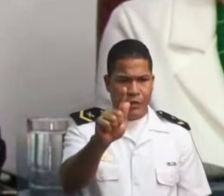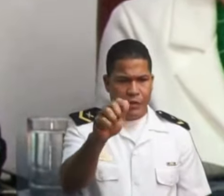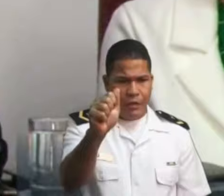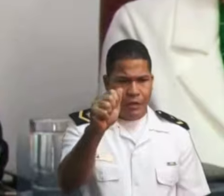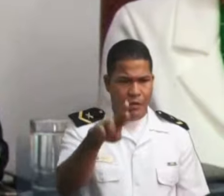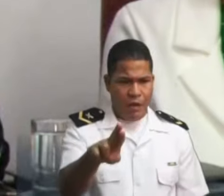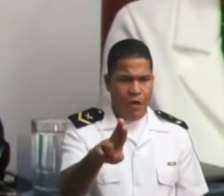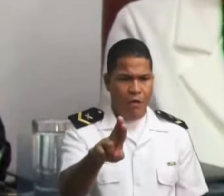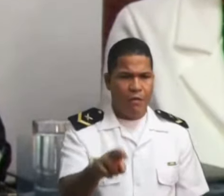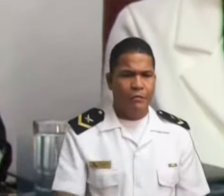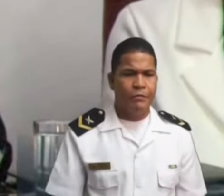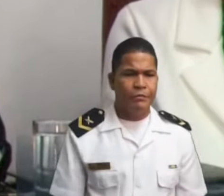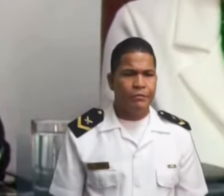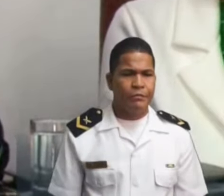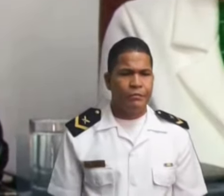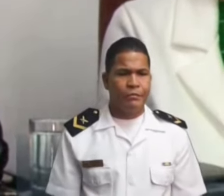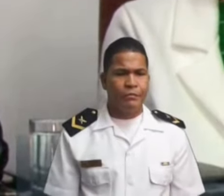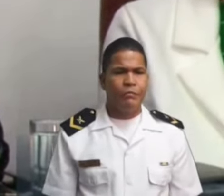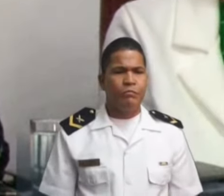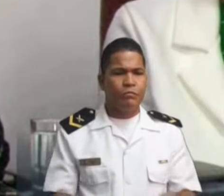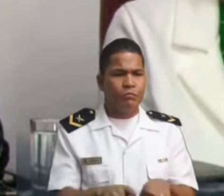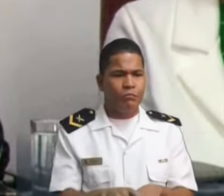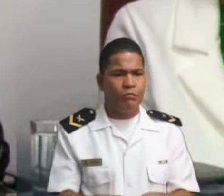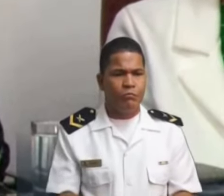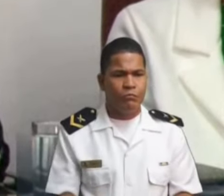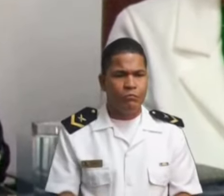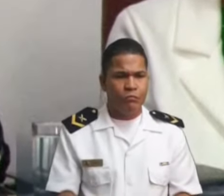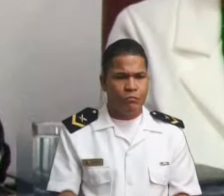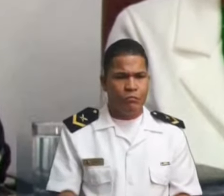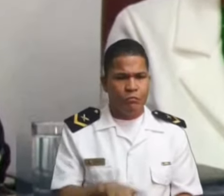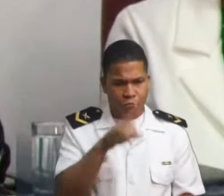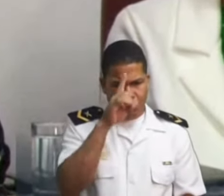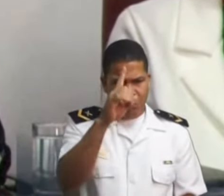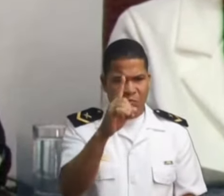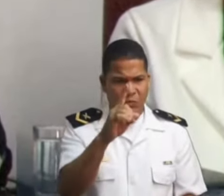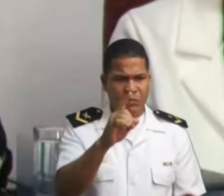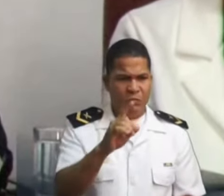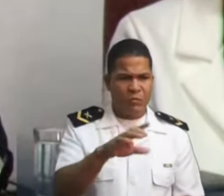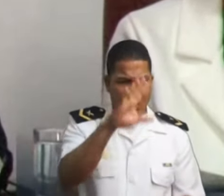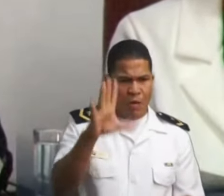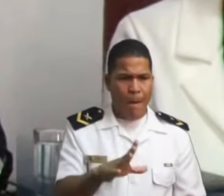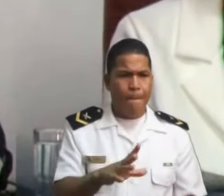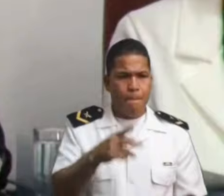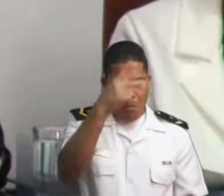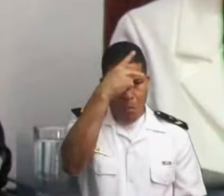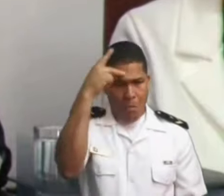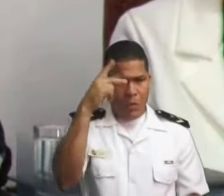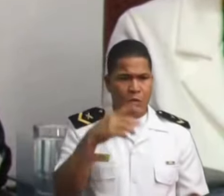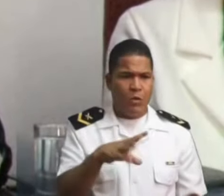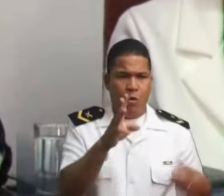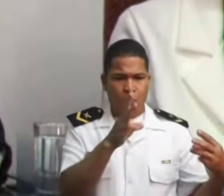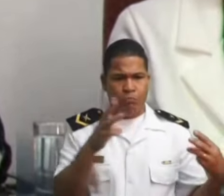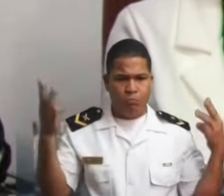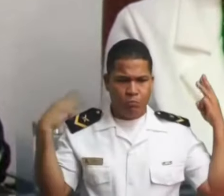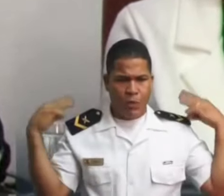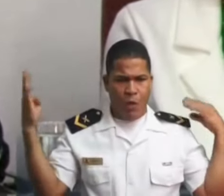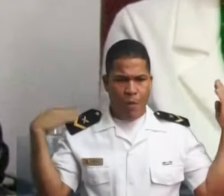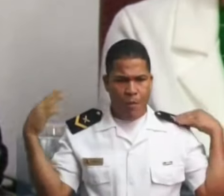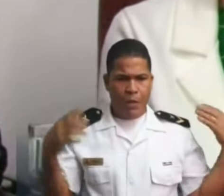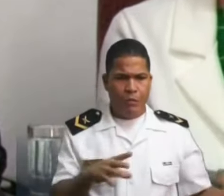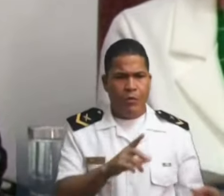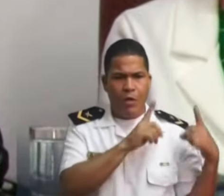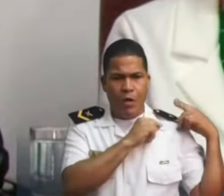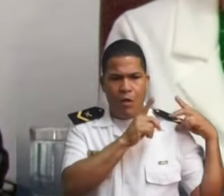Siqueira Barbosa; senhor diretor-geral do pessoal da Marinha, almirante de esquadra,